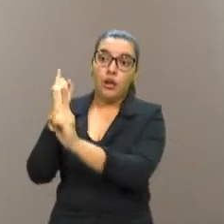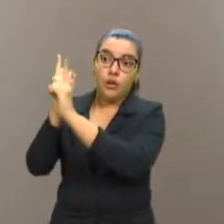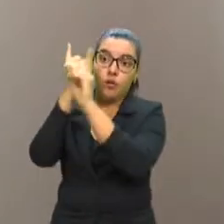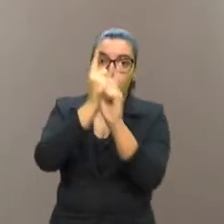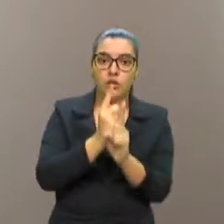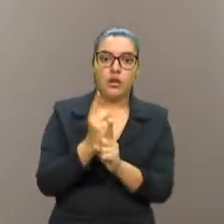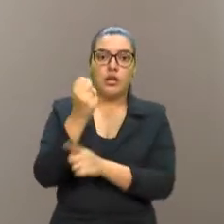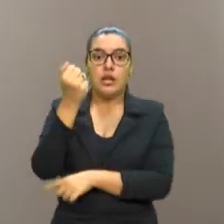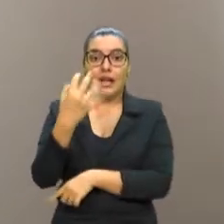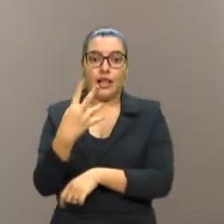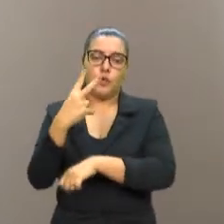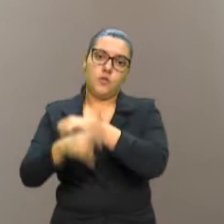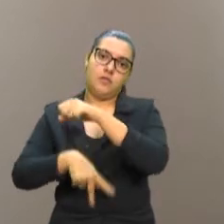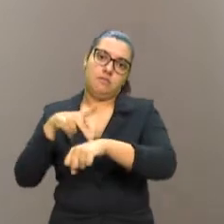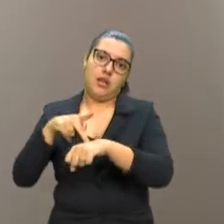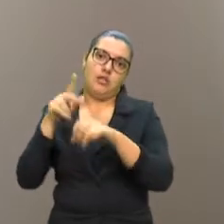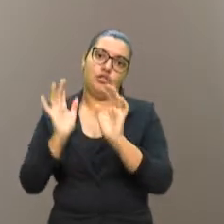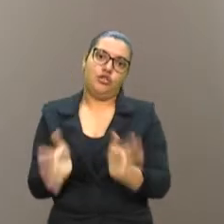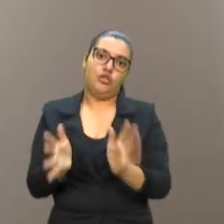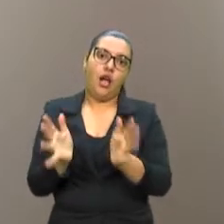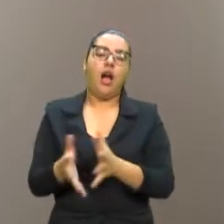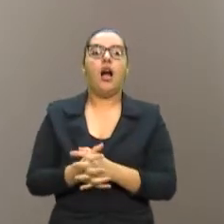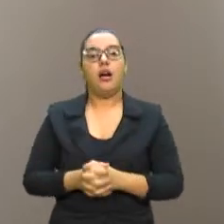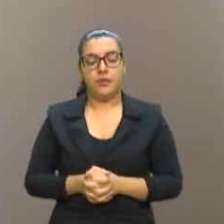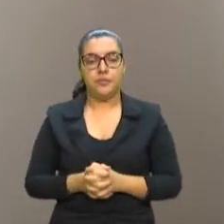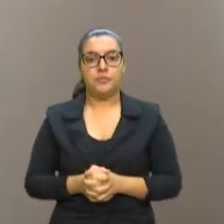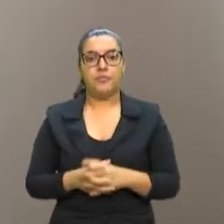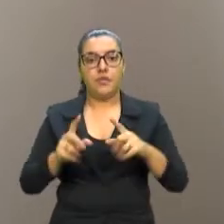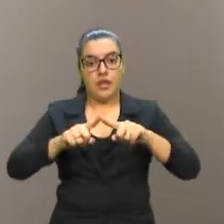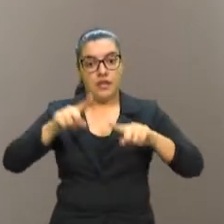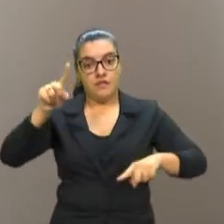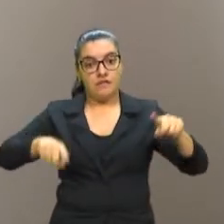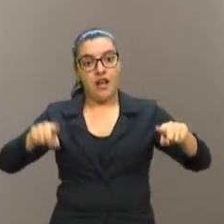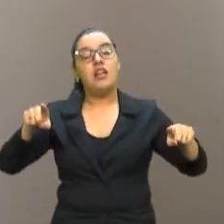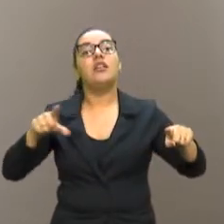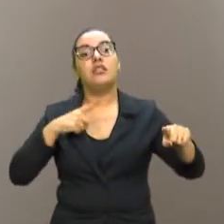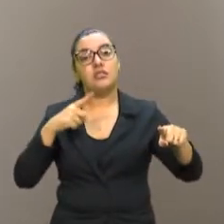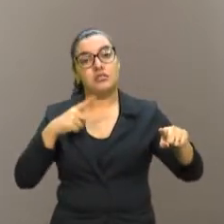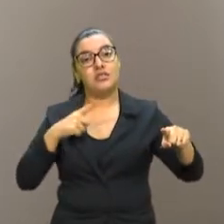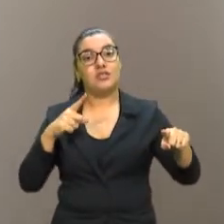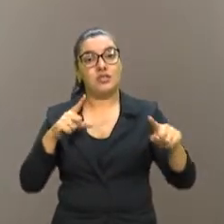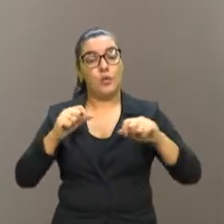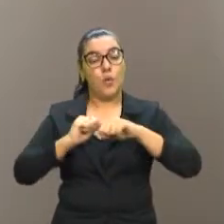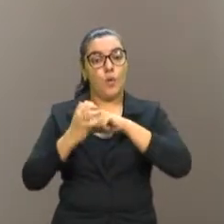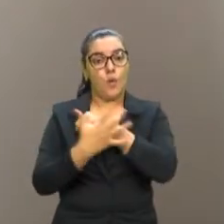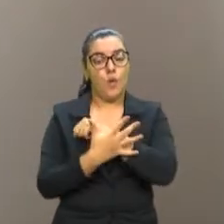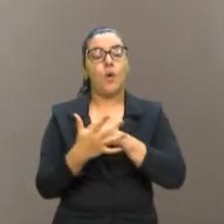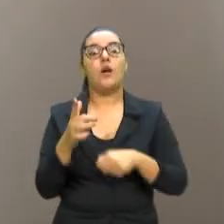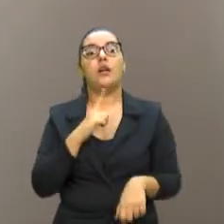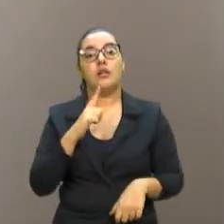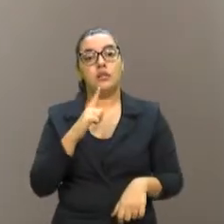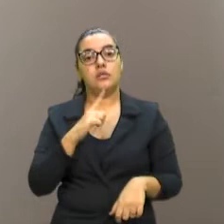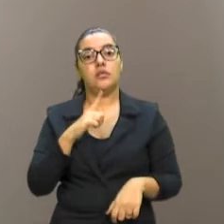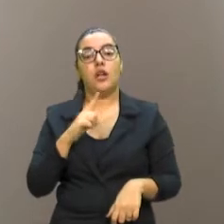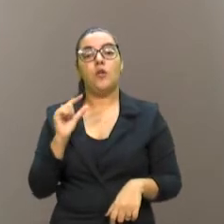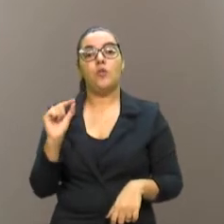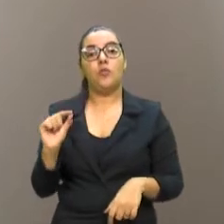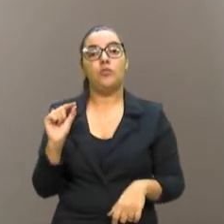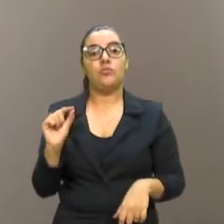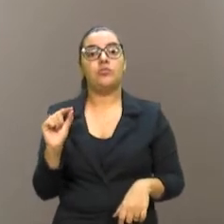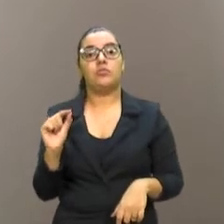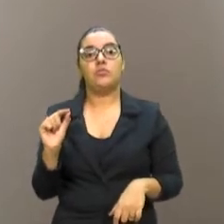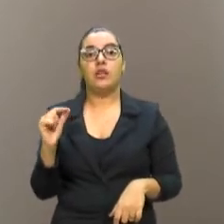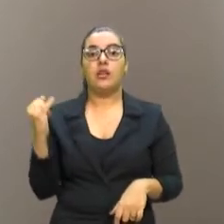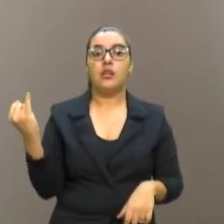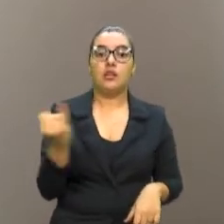14 países. Essa variante, ela tem um aspecto muito